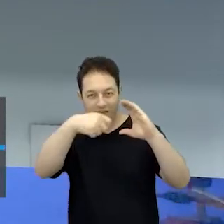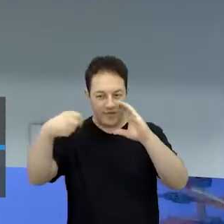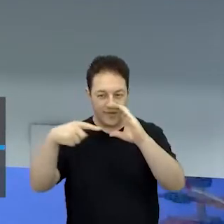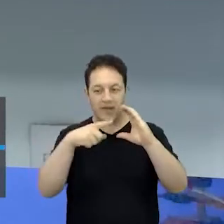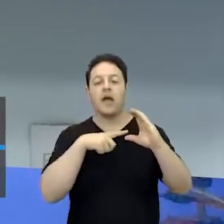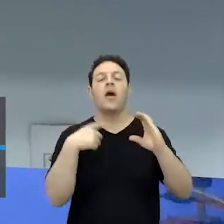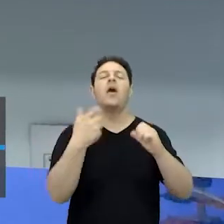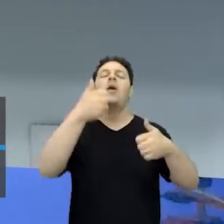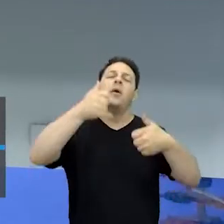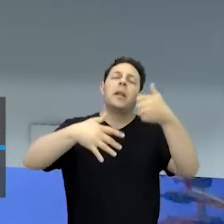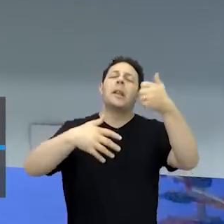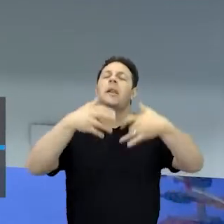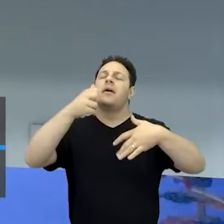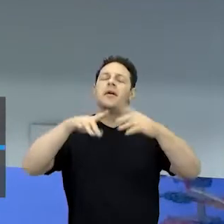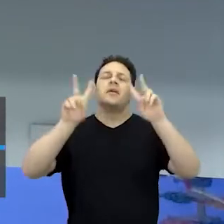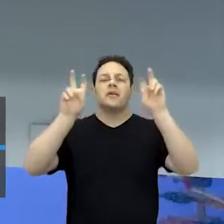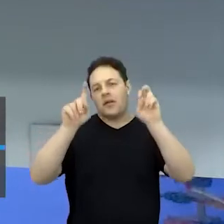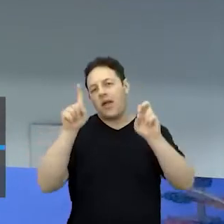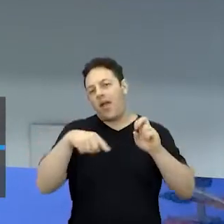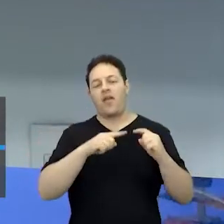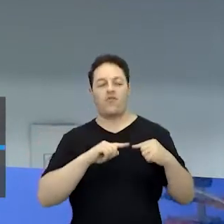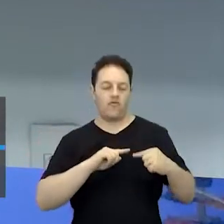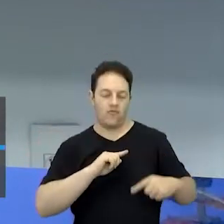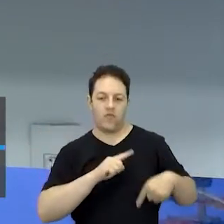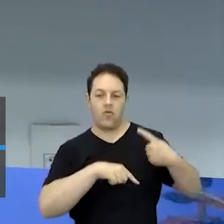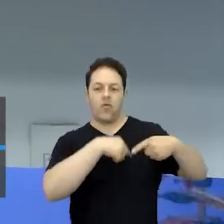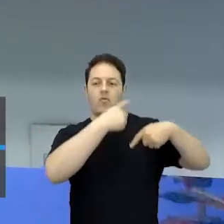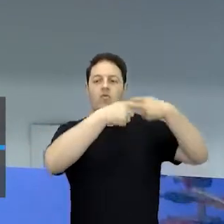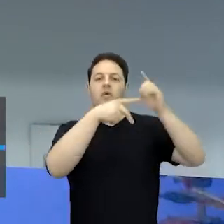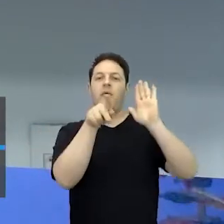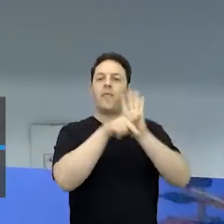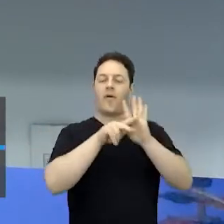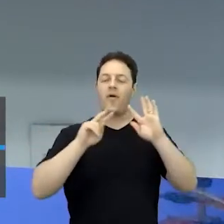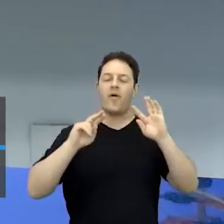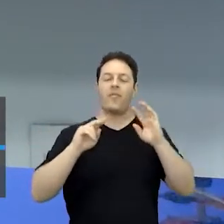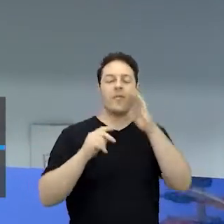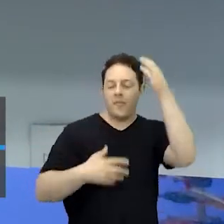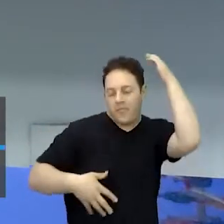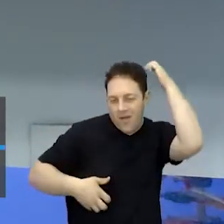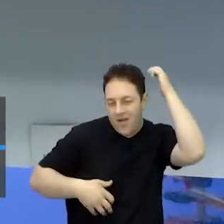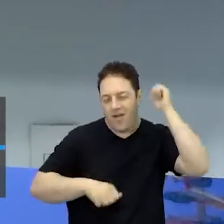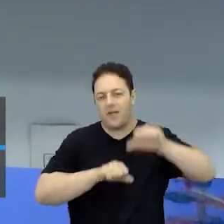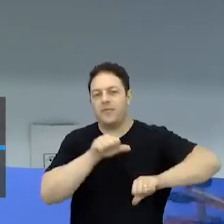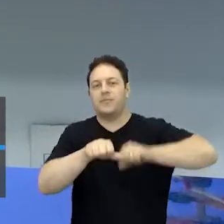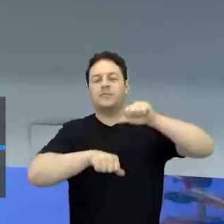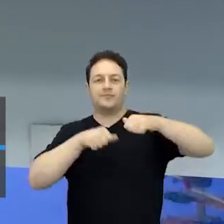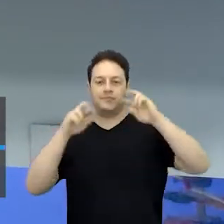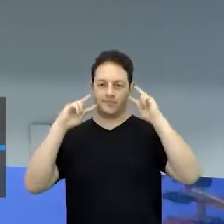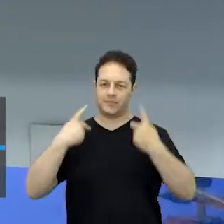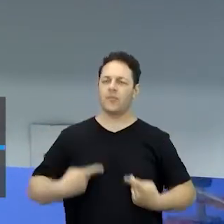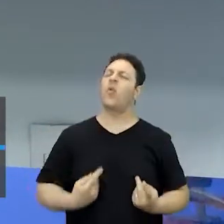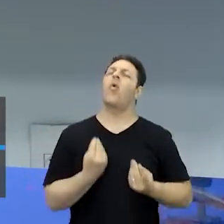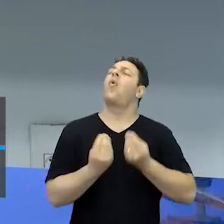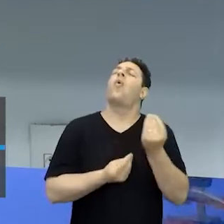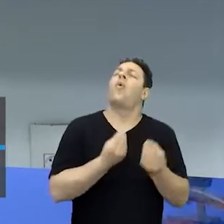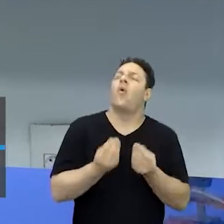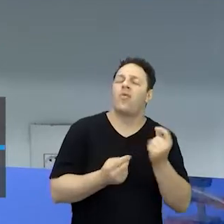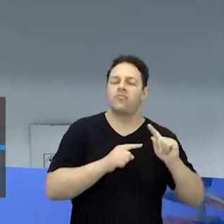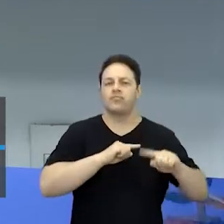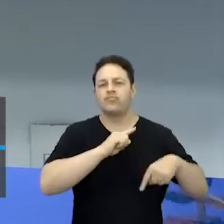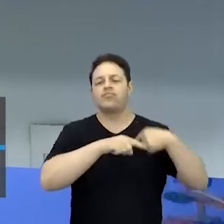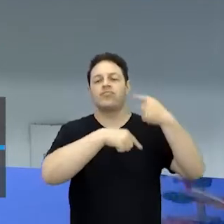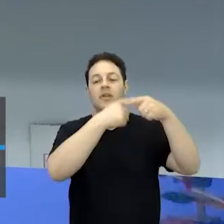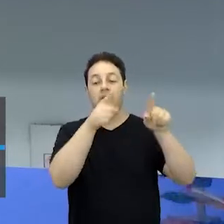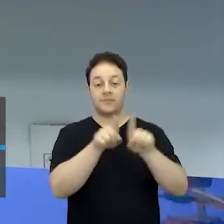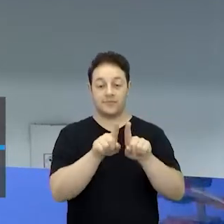a gente tava falando um pouquinho mais a respeito da evolução dos hominídeos Então como que aconteceu esses aspectos da evolução e